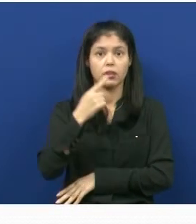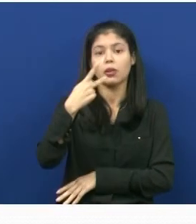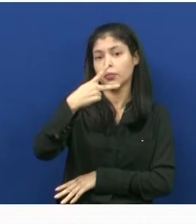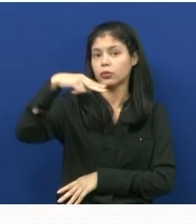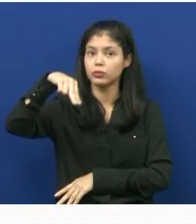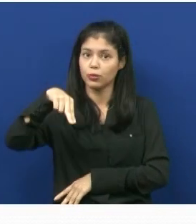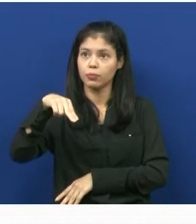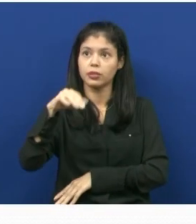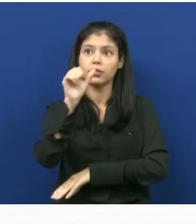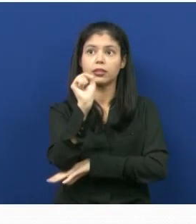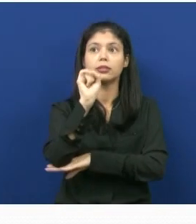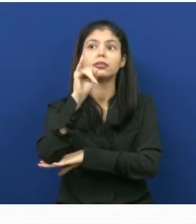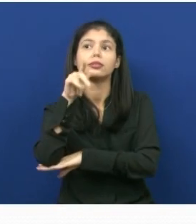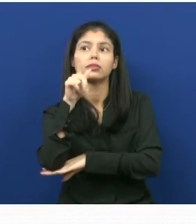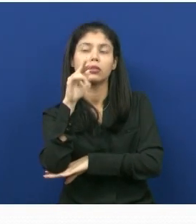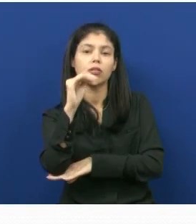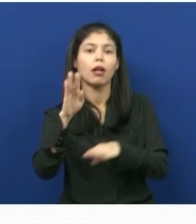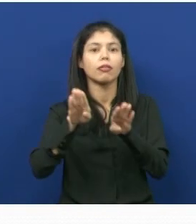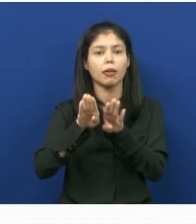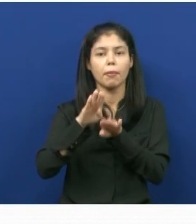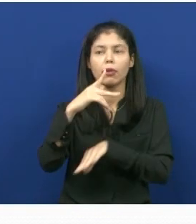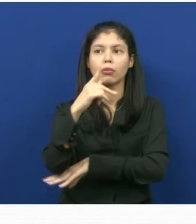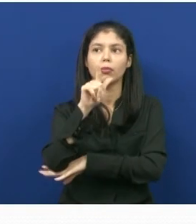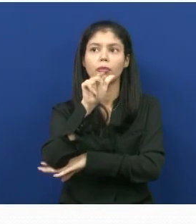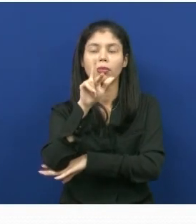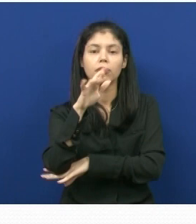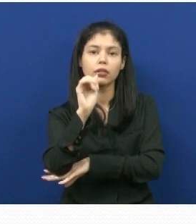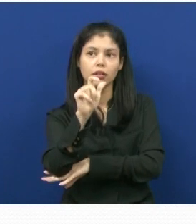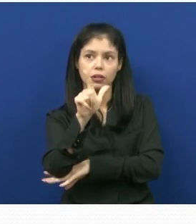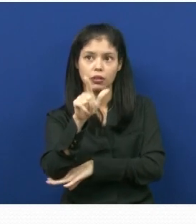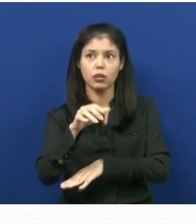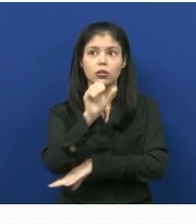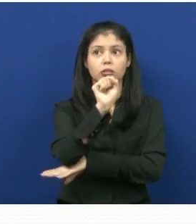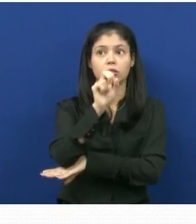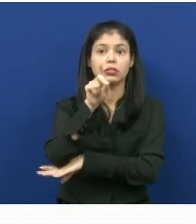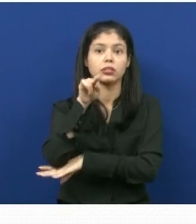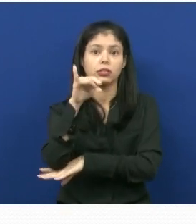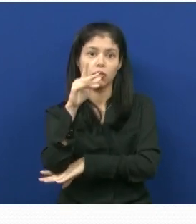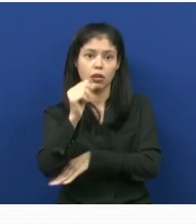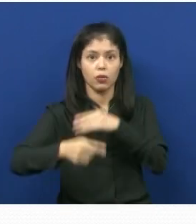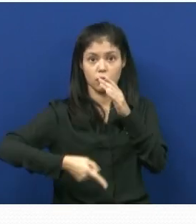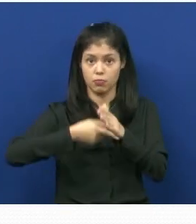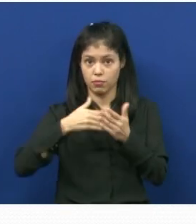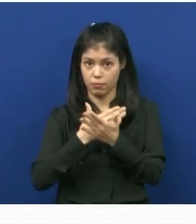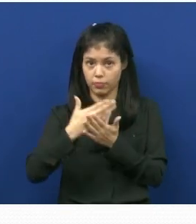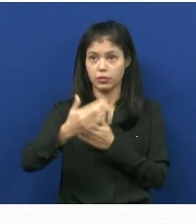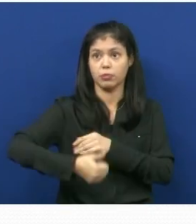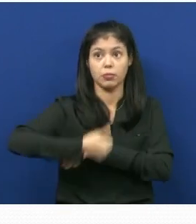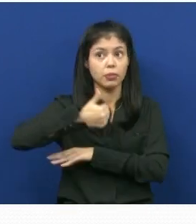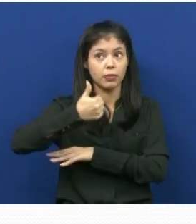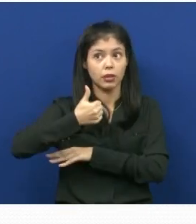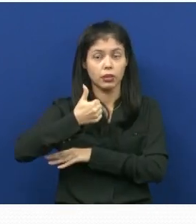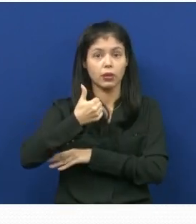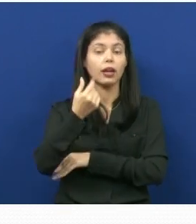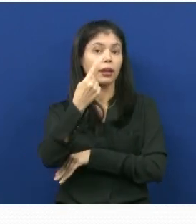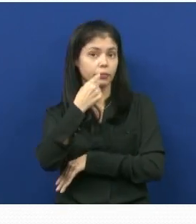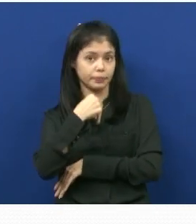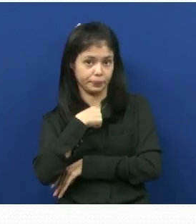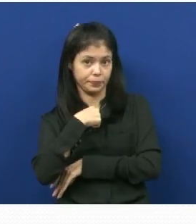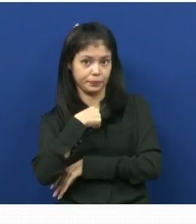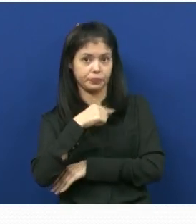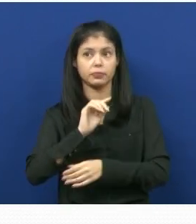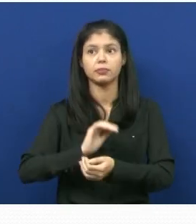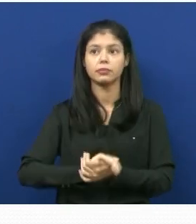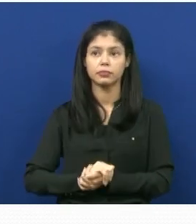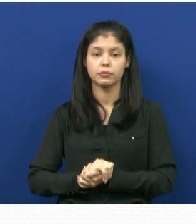em singular e os pronomes no plural. Os pronomes no singular começamos com a primeira pessoa, yo, quando me refiro a